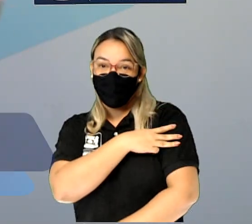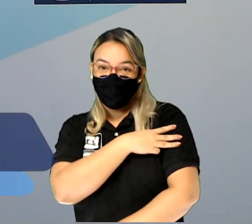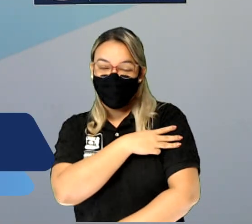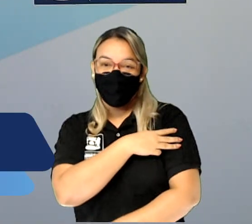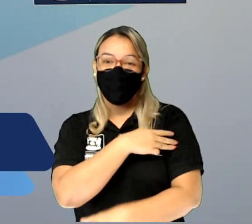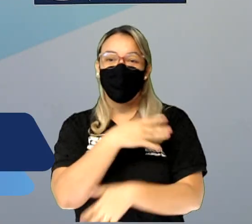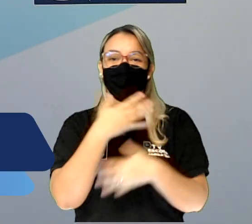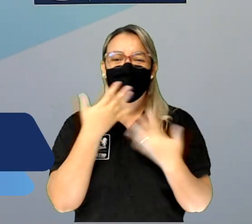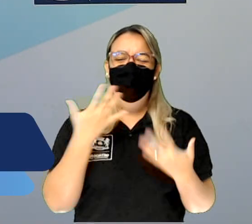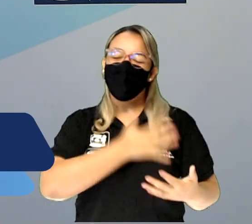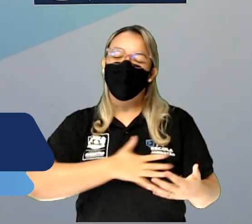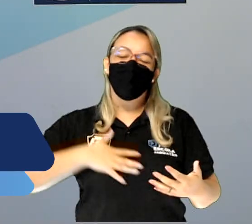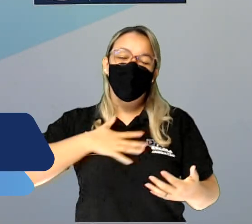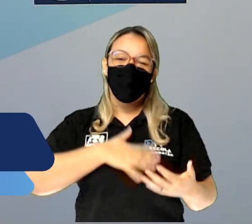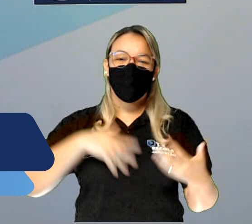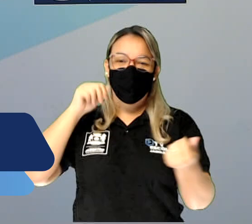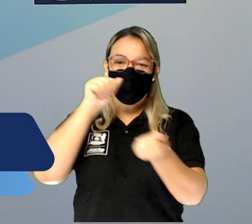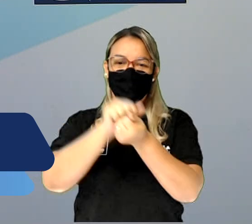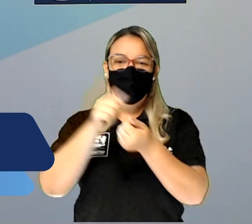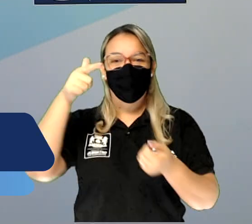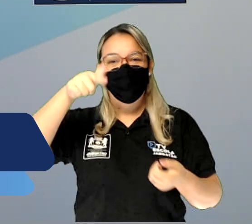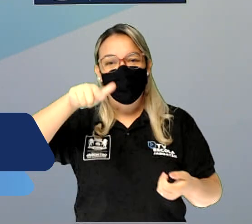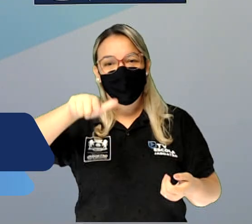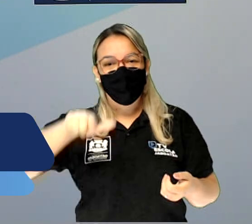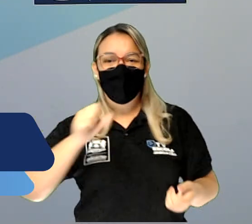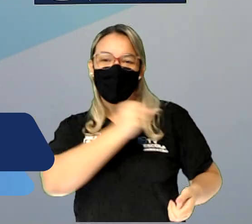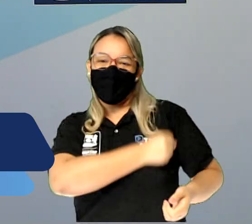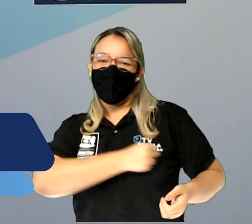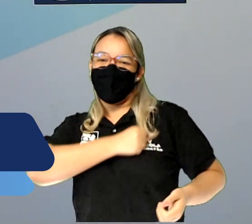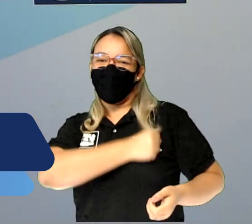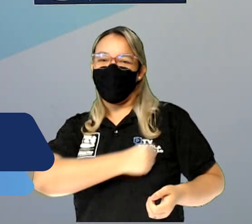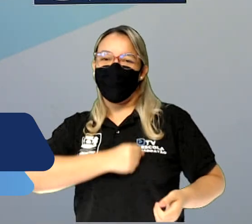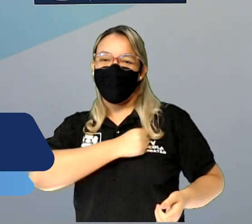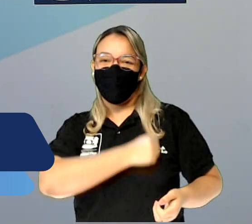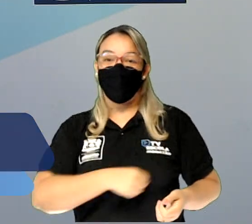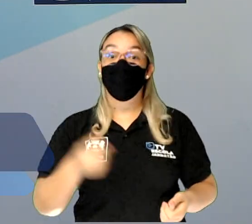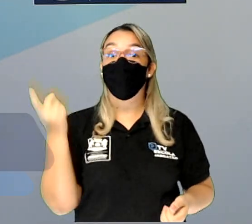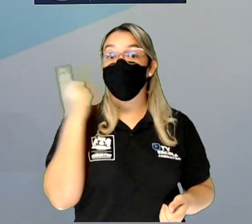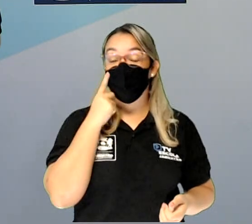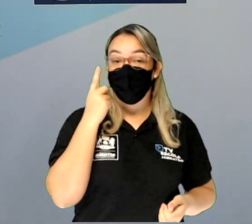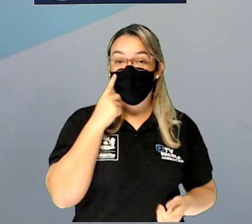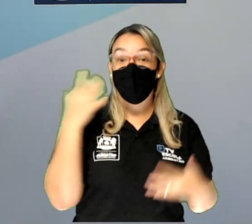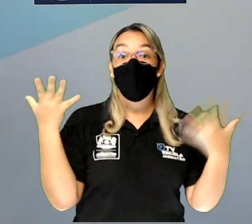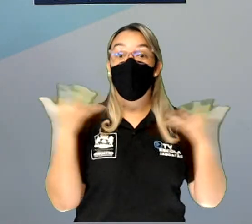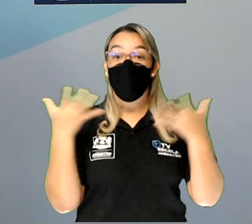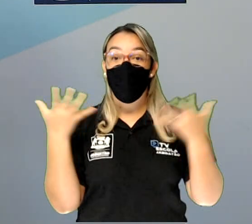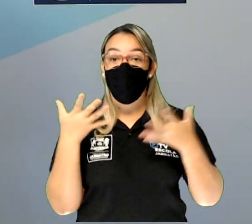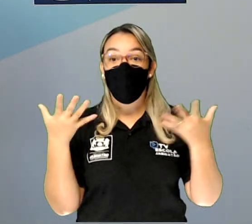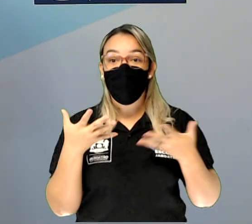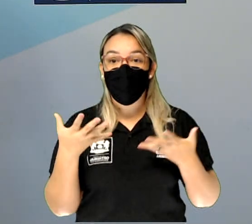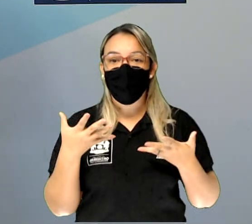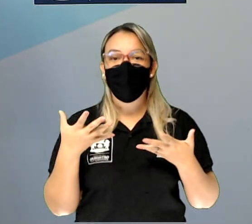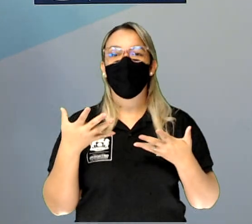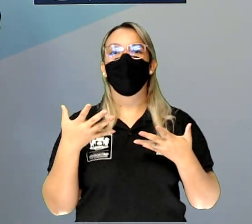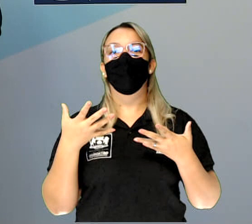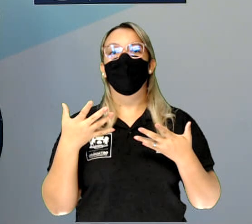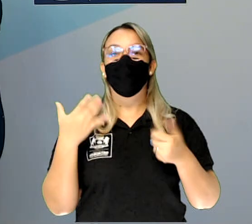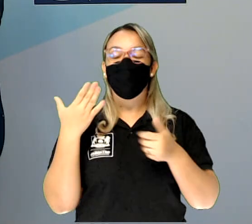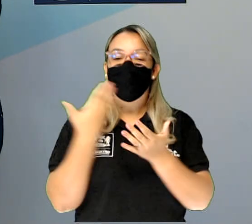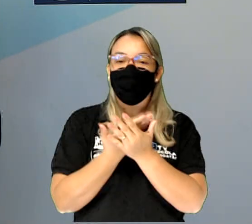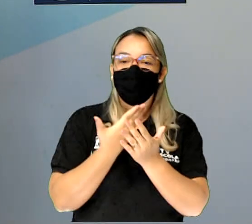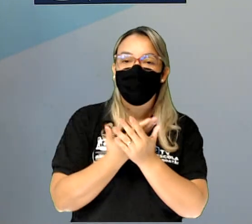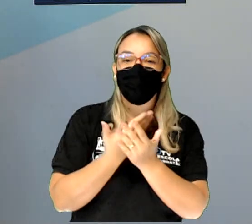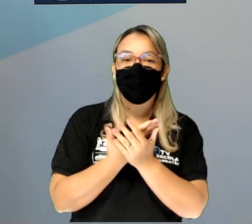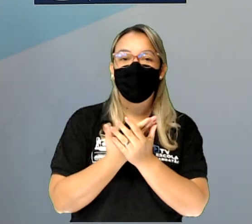ano. É um prazer estar com vocês aqui novamente, estava com saudades. Olha só, e hoje nós vamos trabalhar